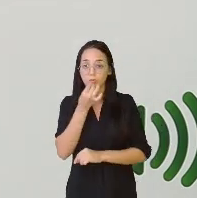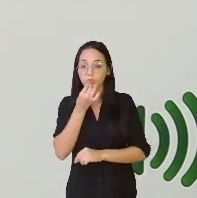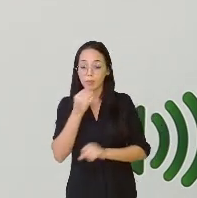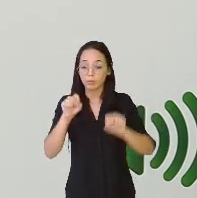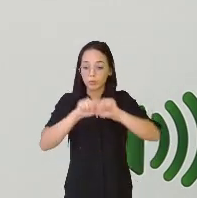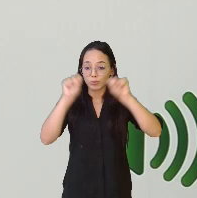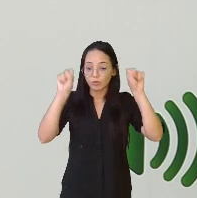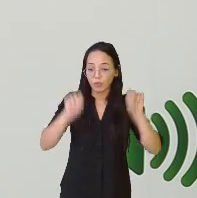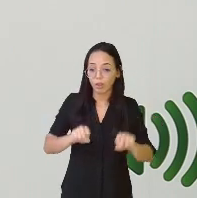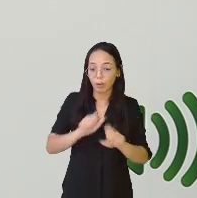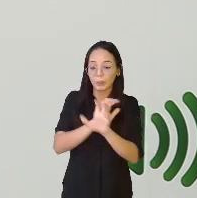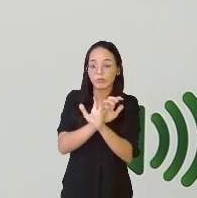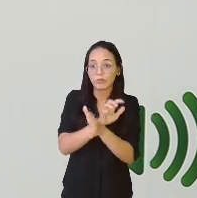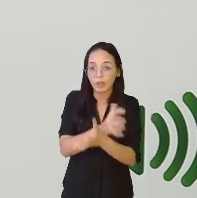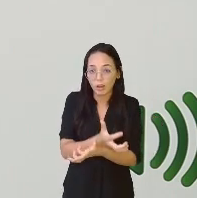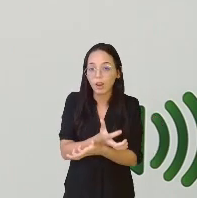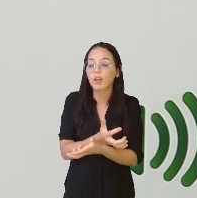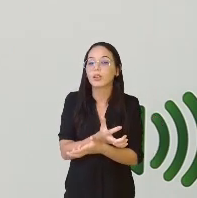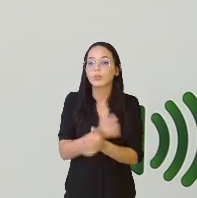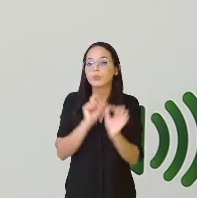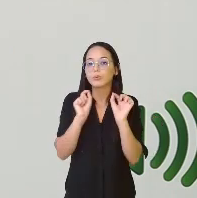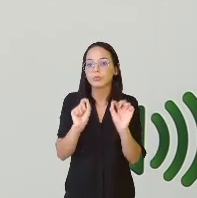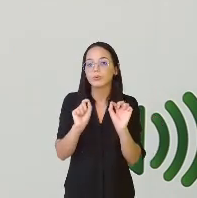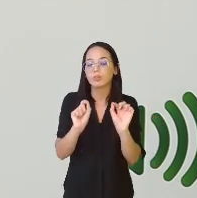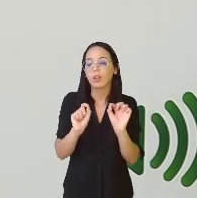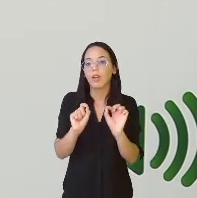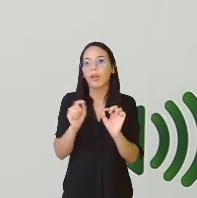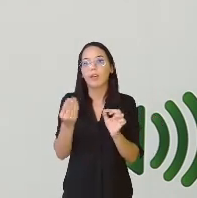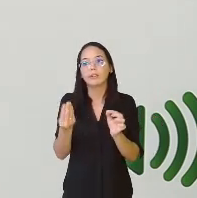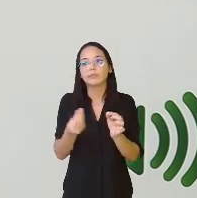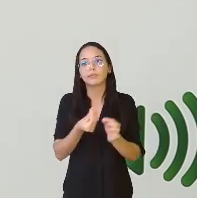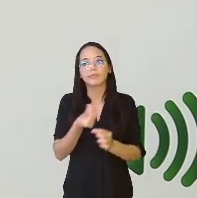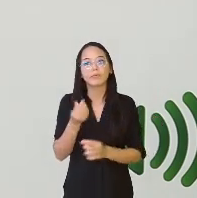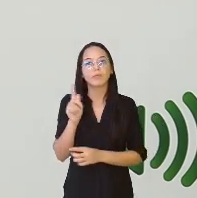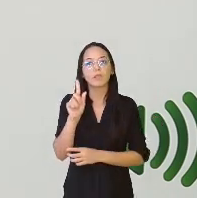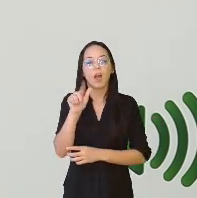sistema esquelético aqui, ele é